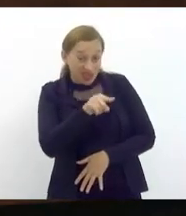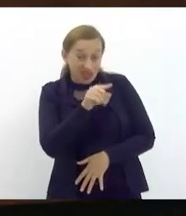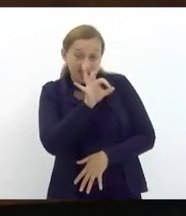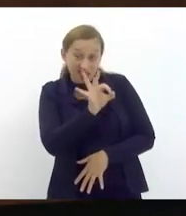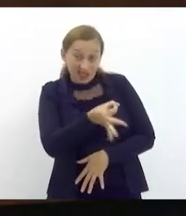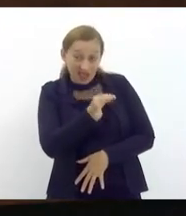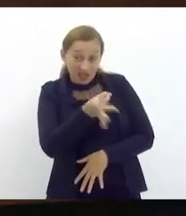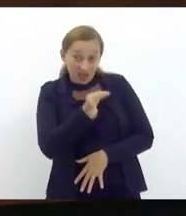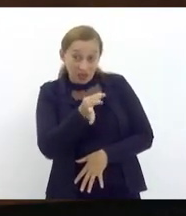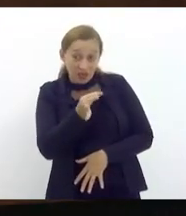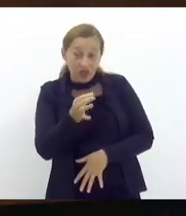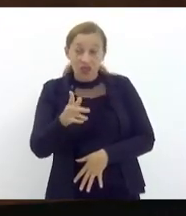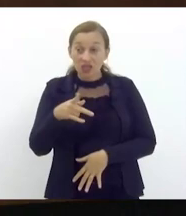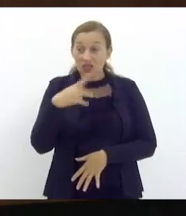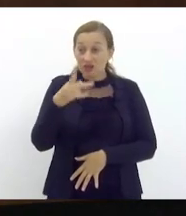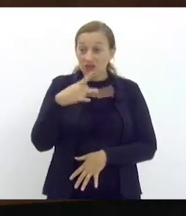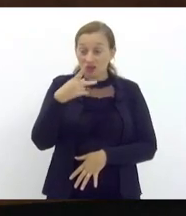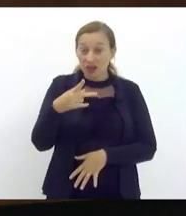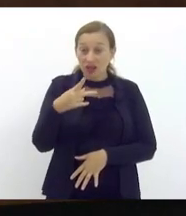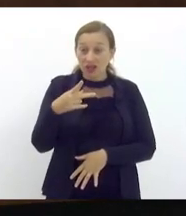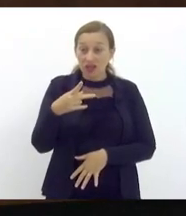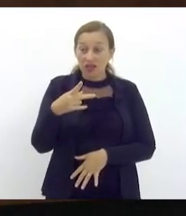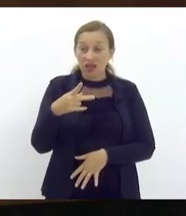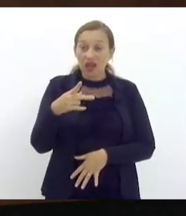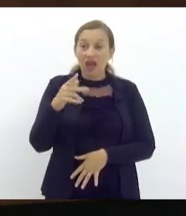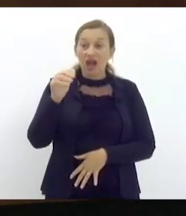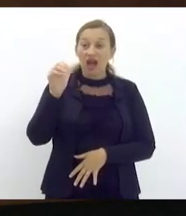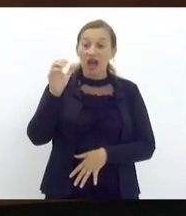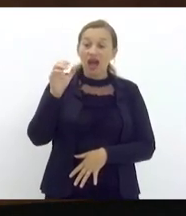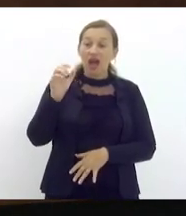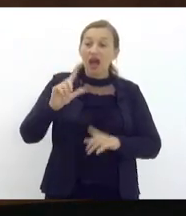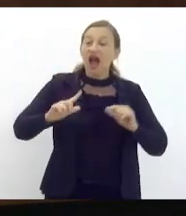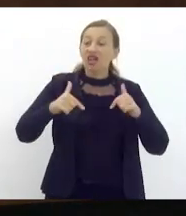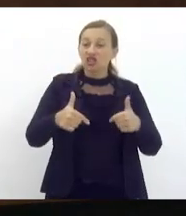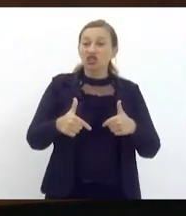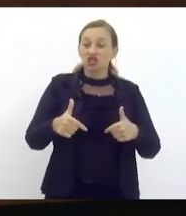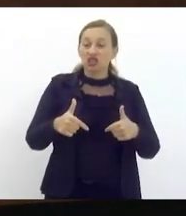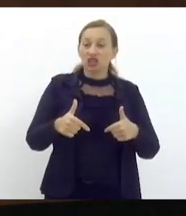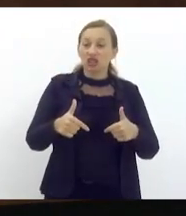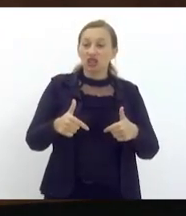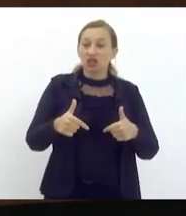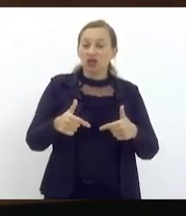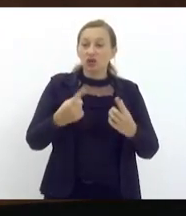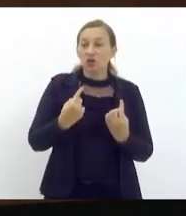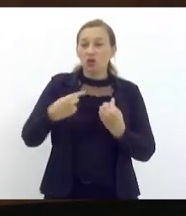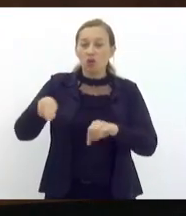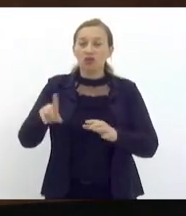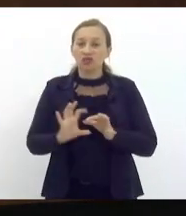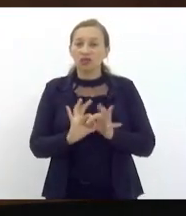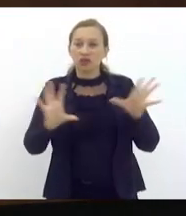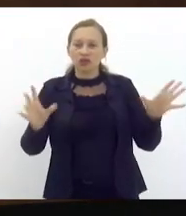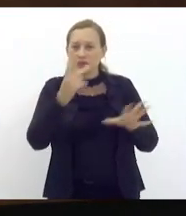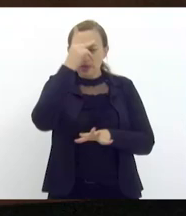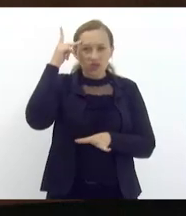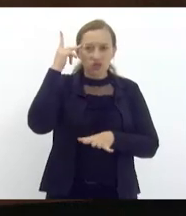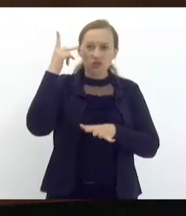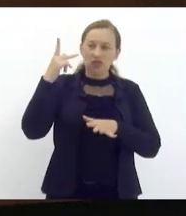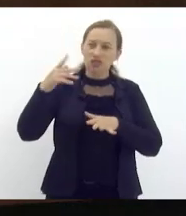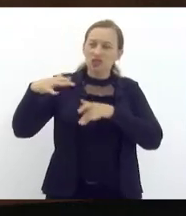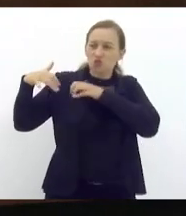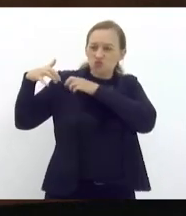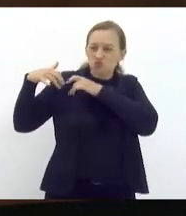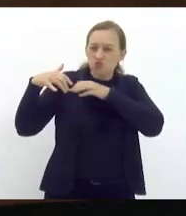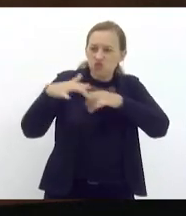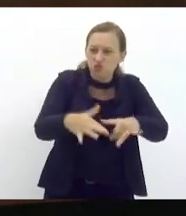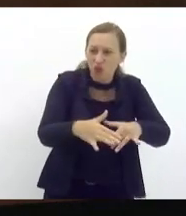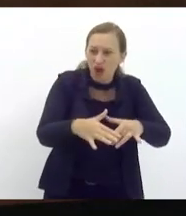o que eles chamam de atos antidemocráticos de pessoas que invadem instituições privadas um